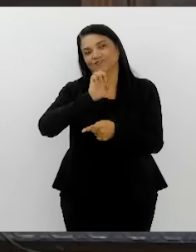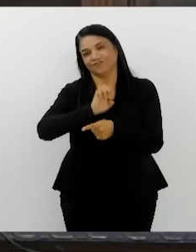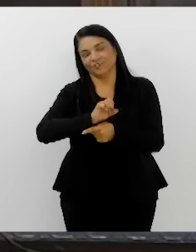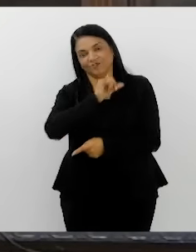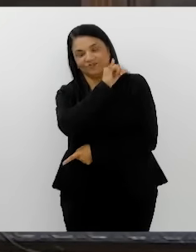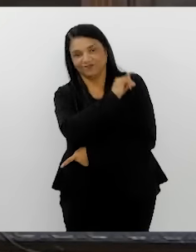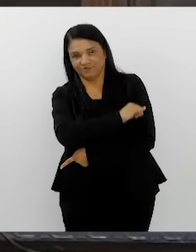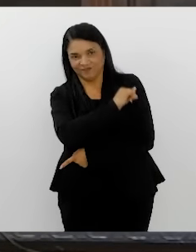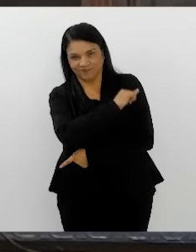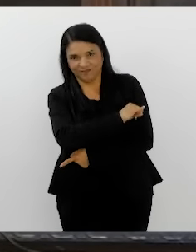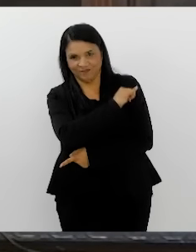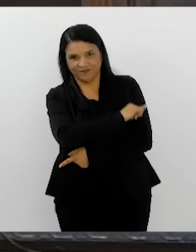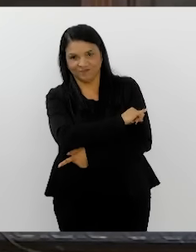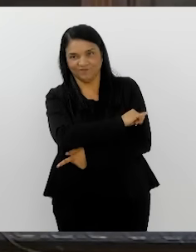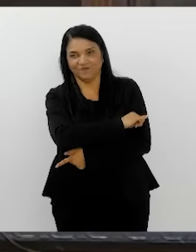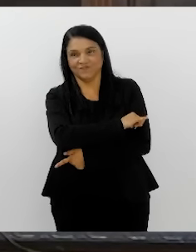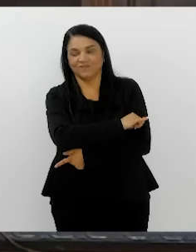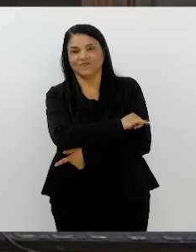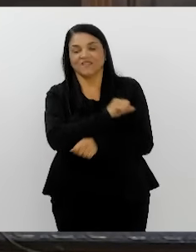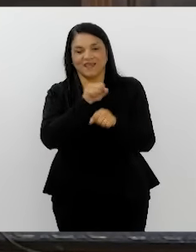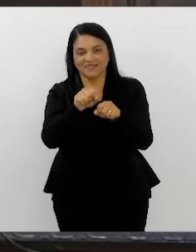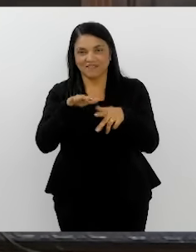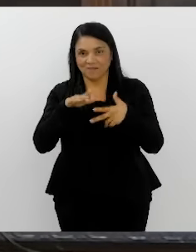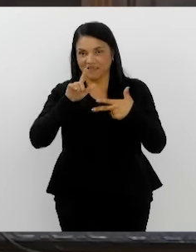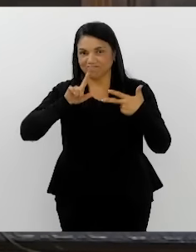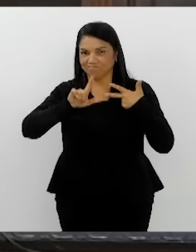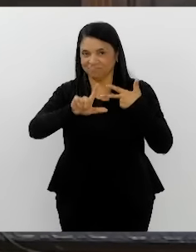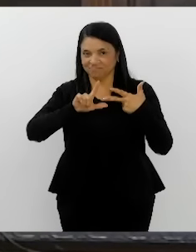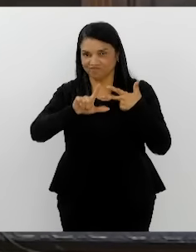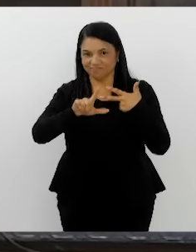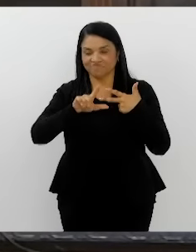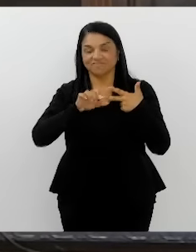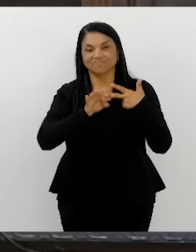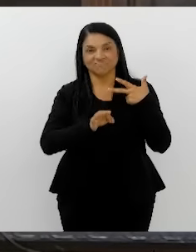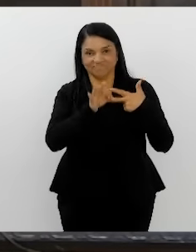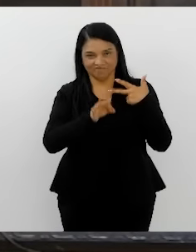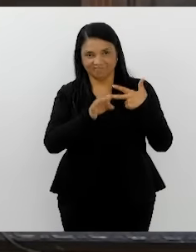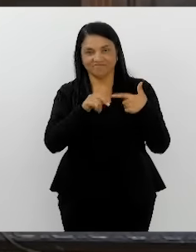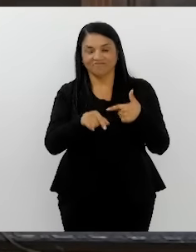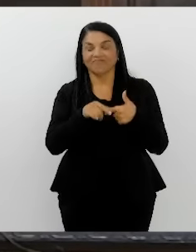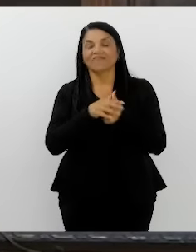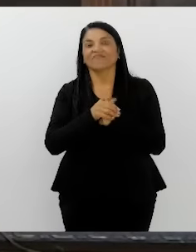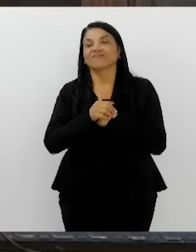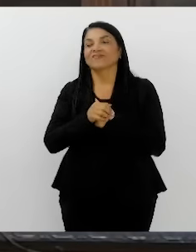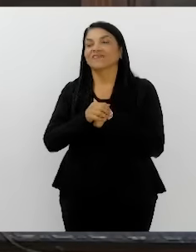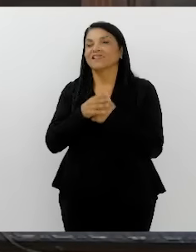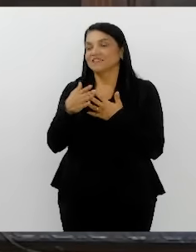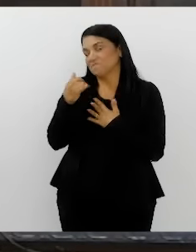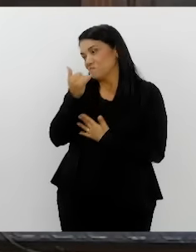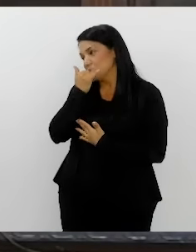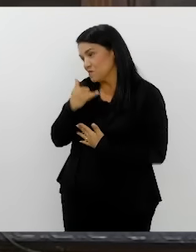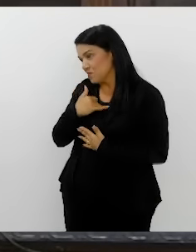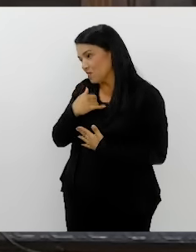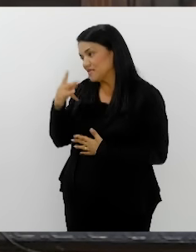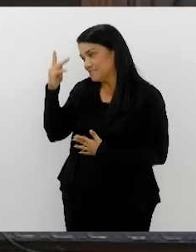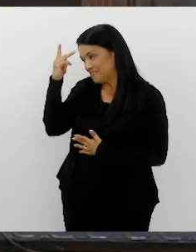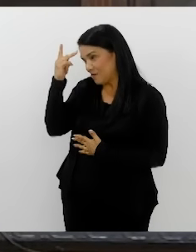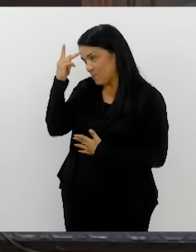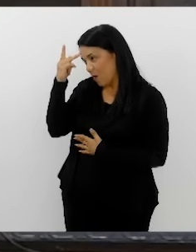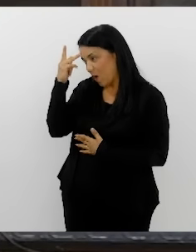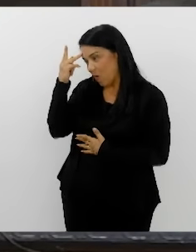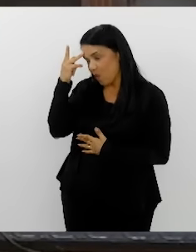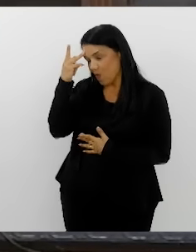Janeiro, pegando minhas palavras do deputado federal, perdoe, deputado Judinês, São Paulo toca o Brasil, mas o